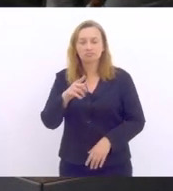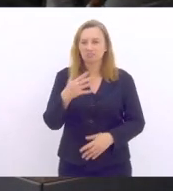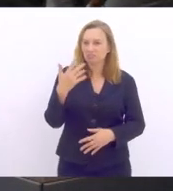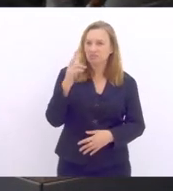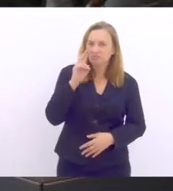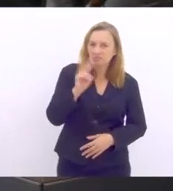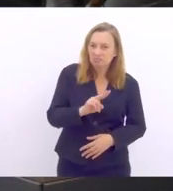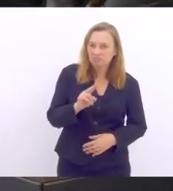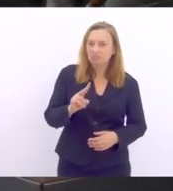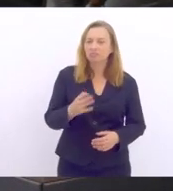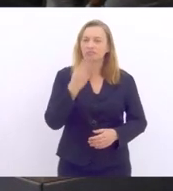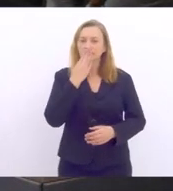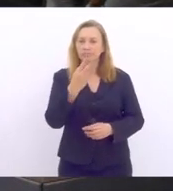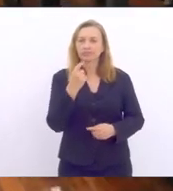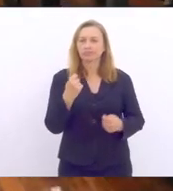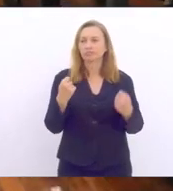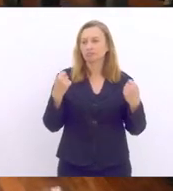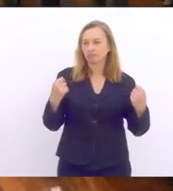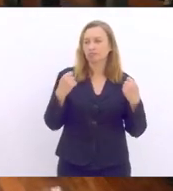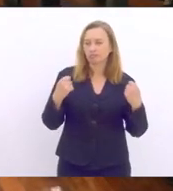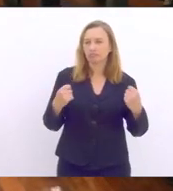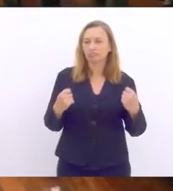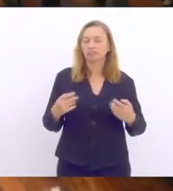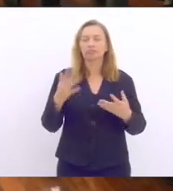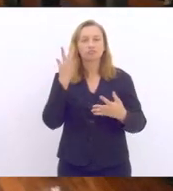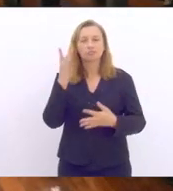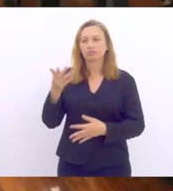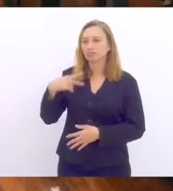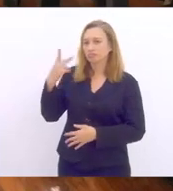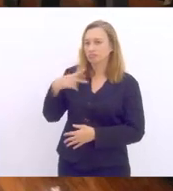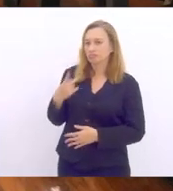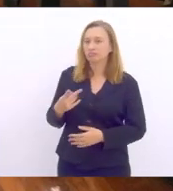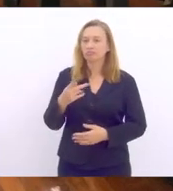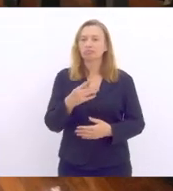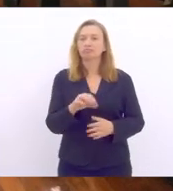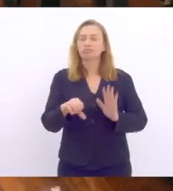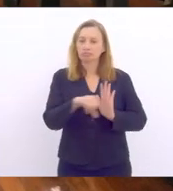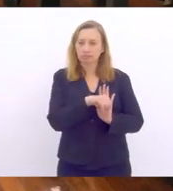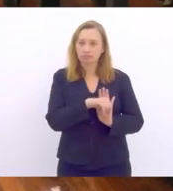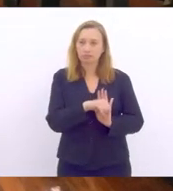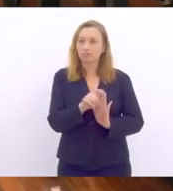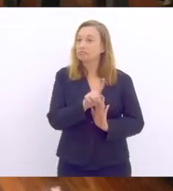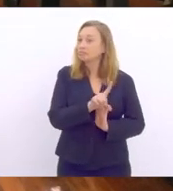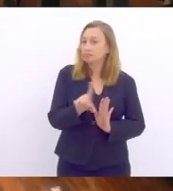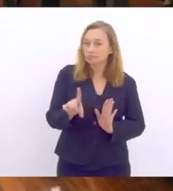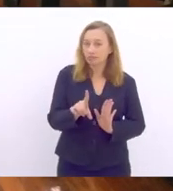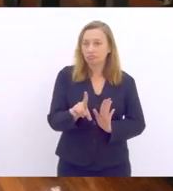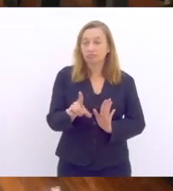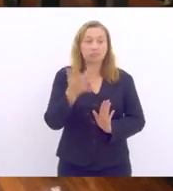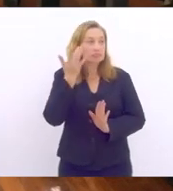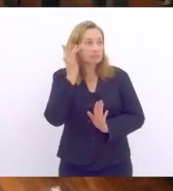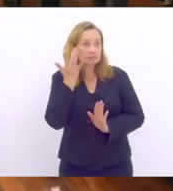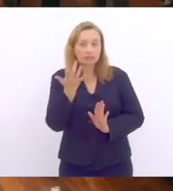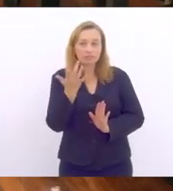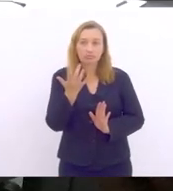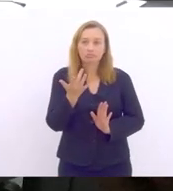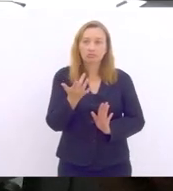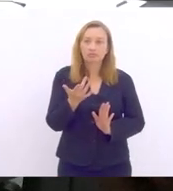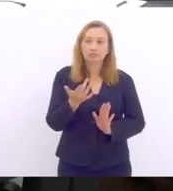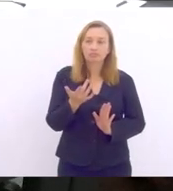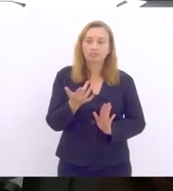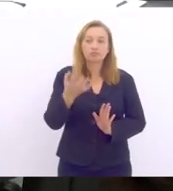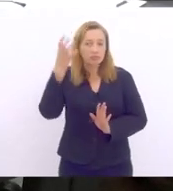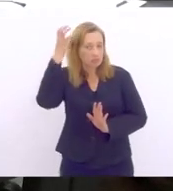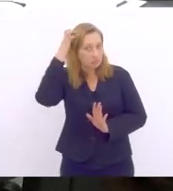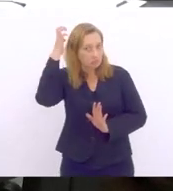as torcidas organizadas por uma lógica punitivista e criminalizadora. Não dá mais para a gente achar que punir